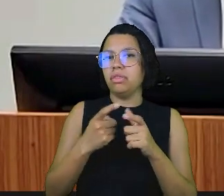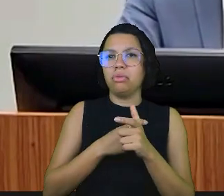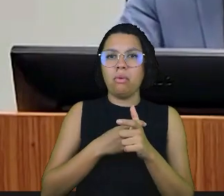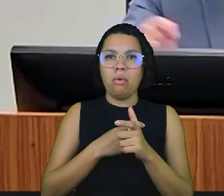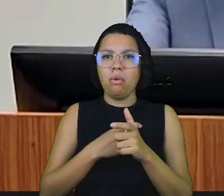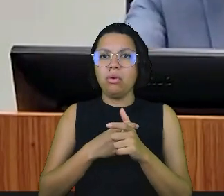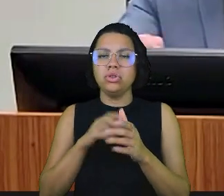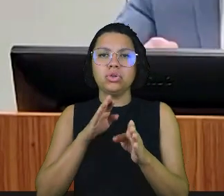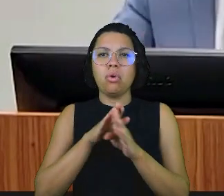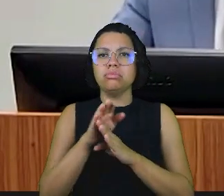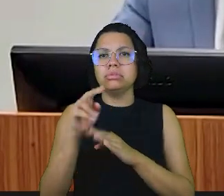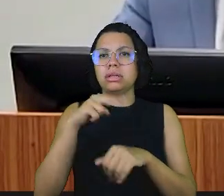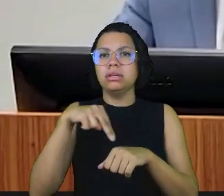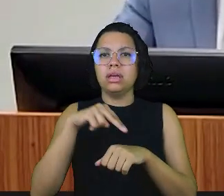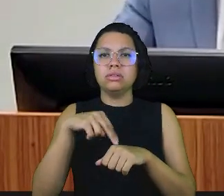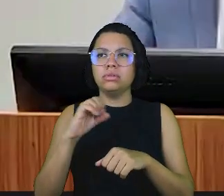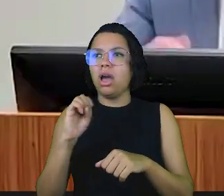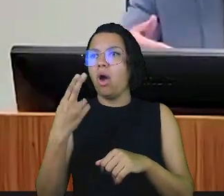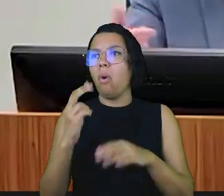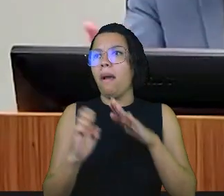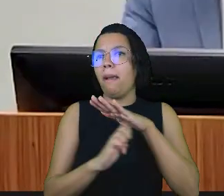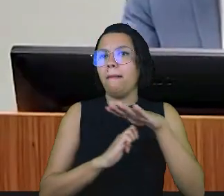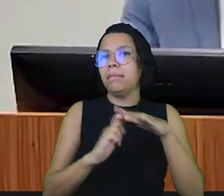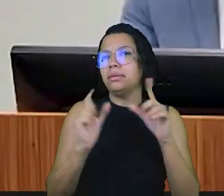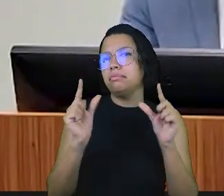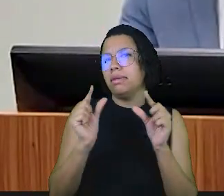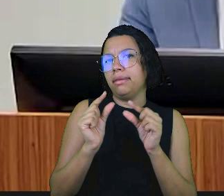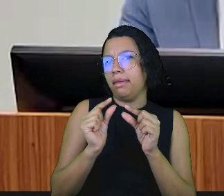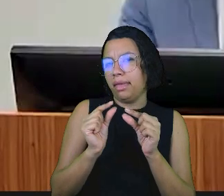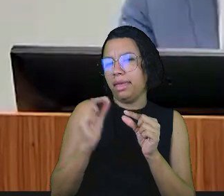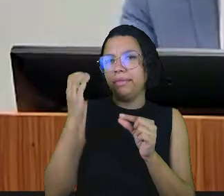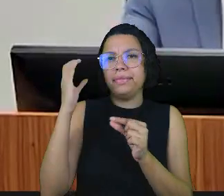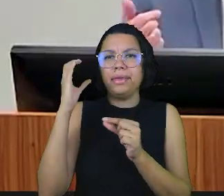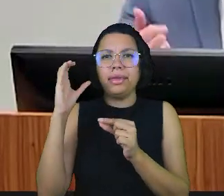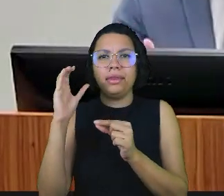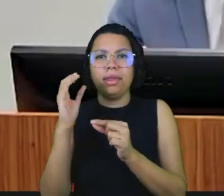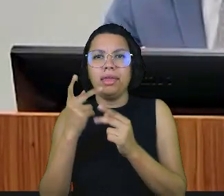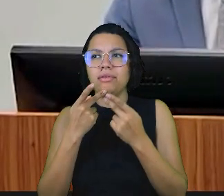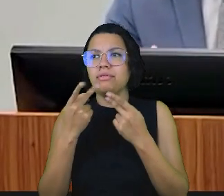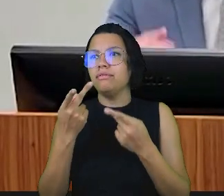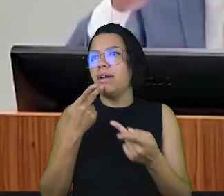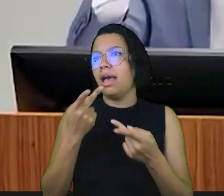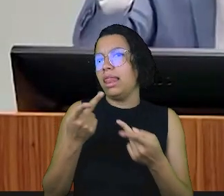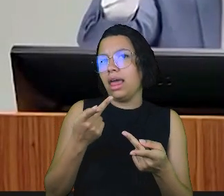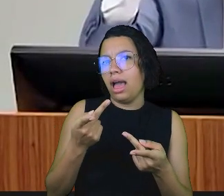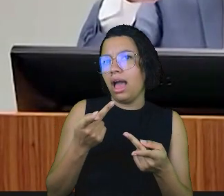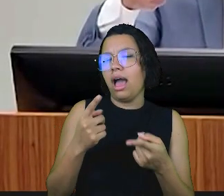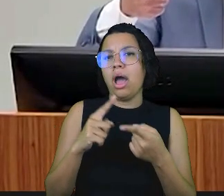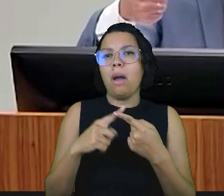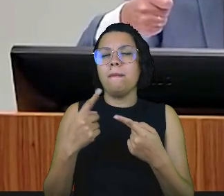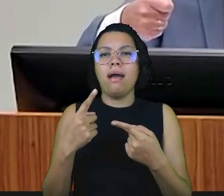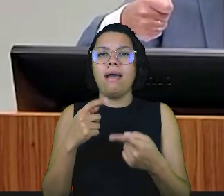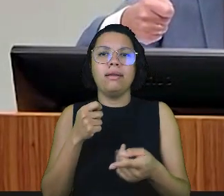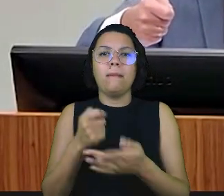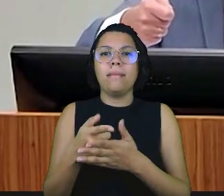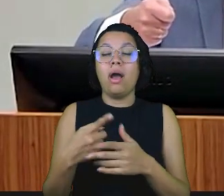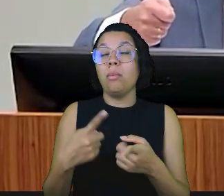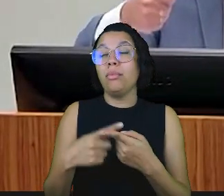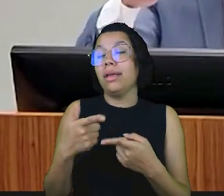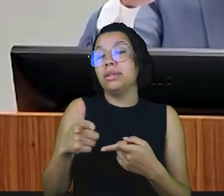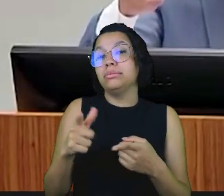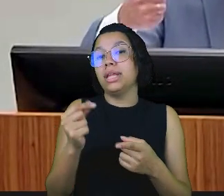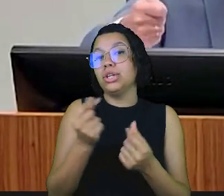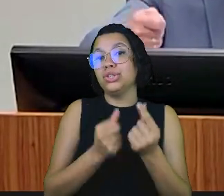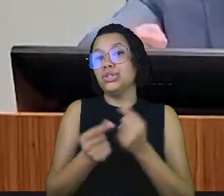de crédito declarado e não pago, porque não tem caixa efetivamente, que vão contratar